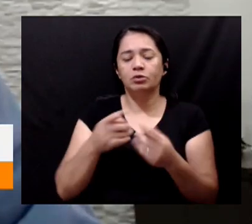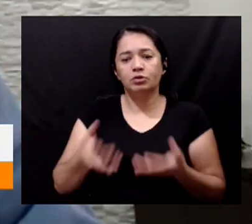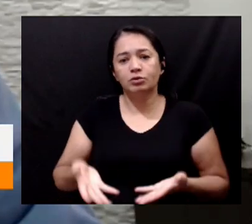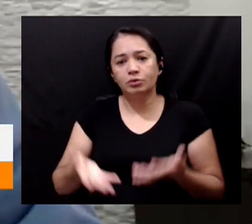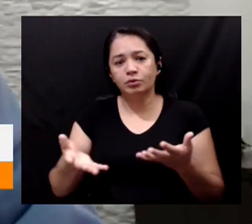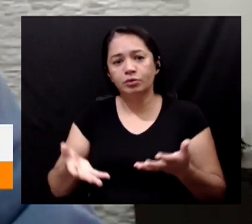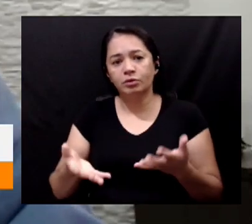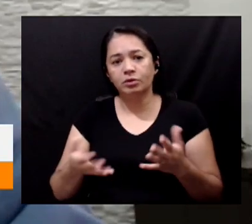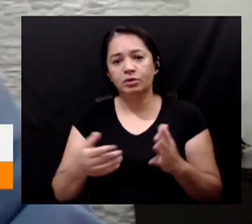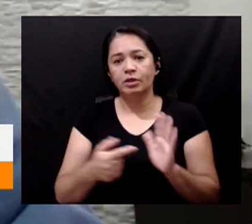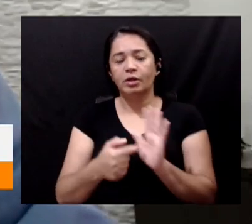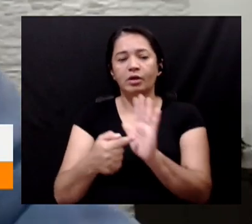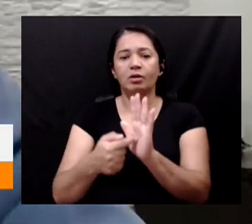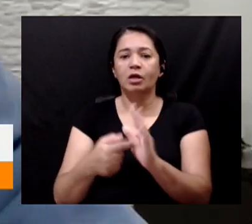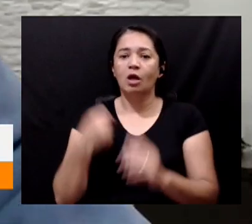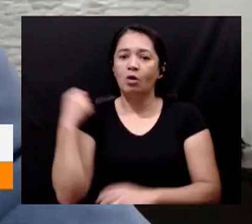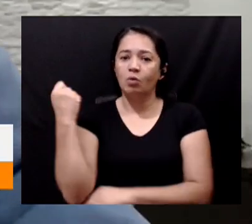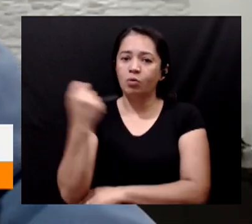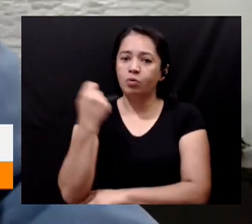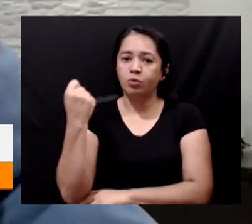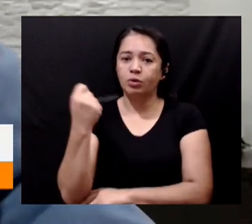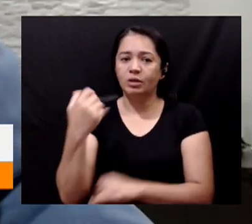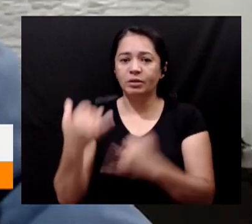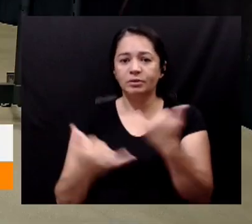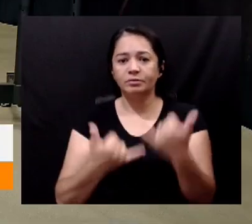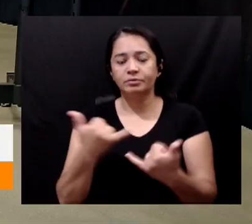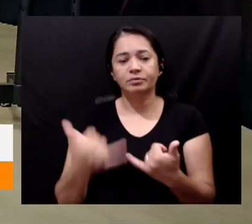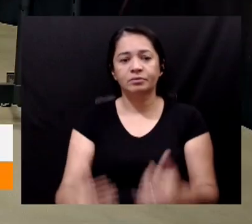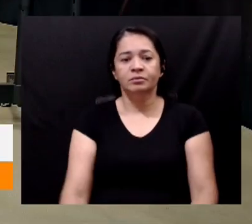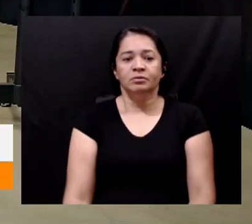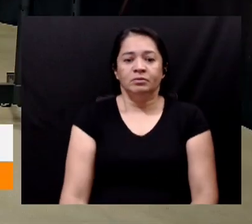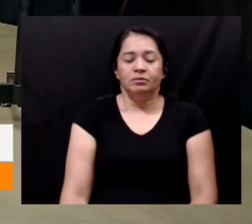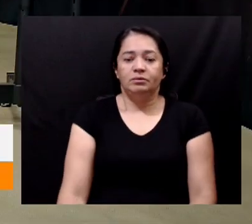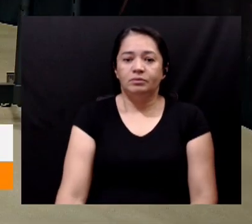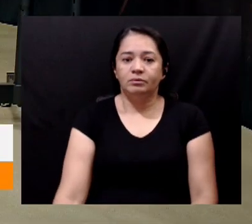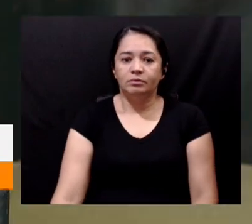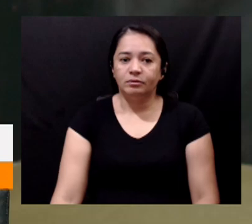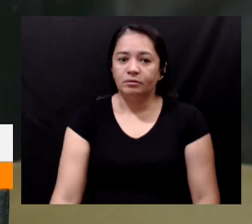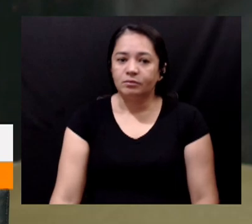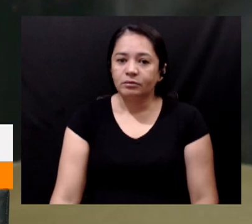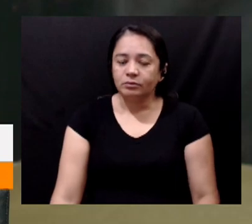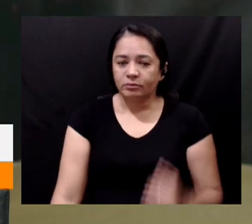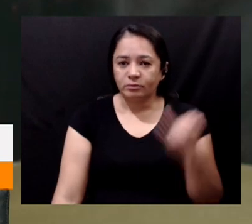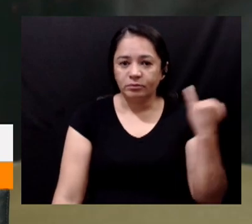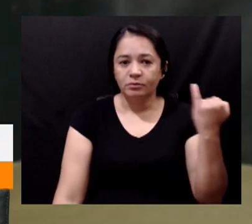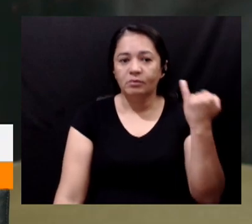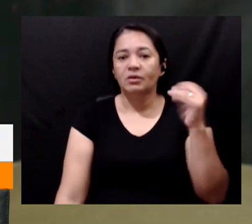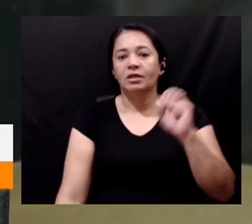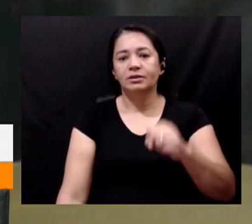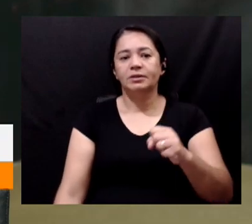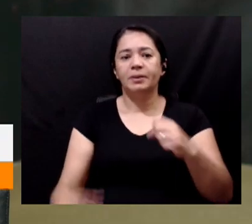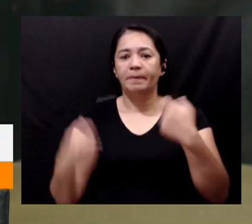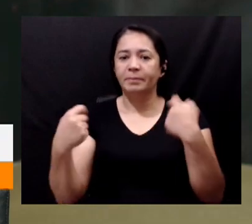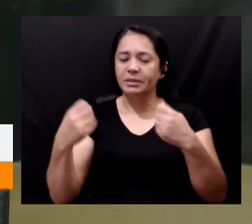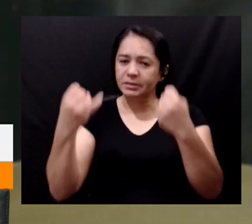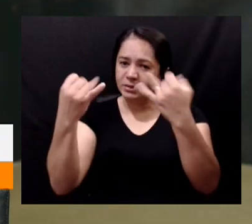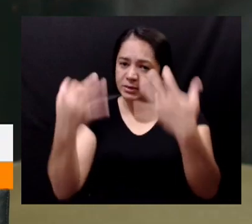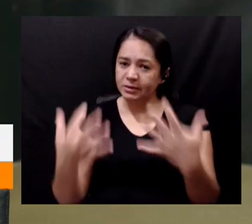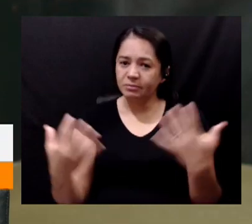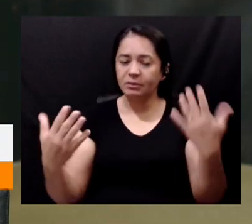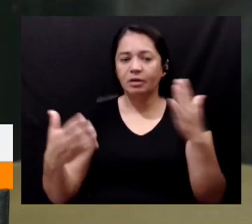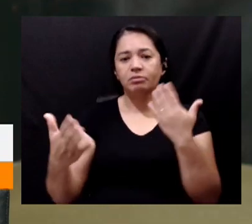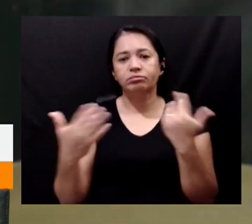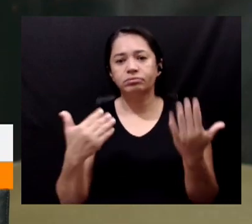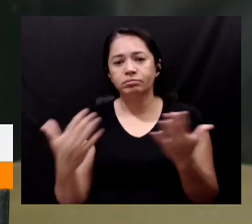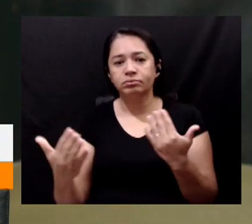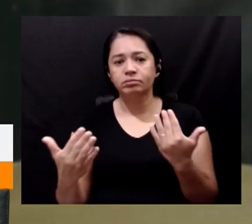grave são essas brincadeiras. É um assunto importante, precisa ser falado, precisa ser debatido, né, Nalu? E